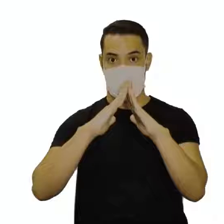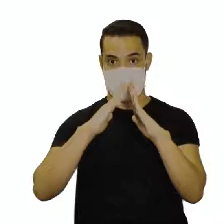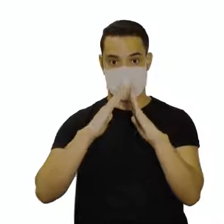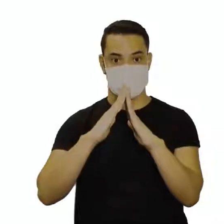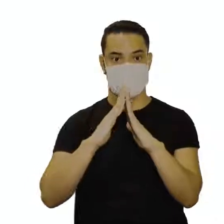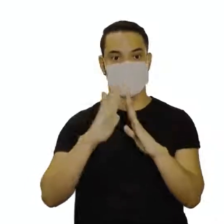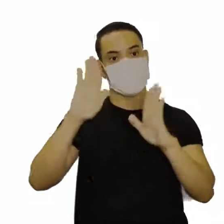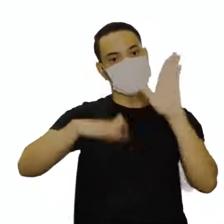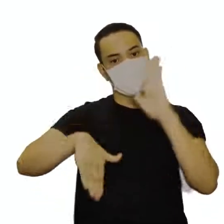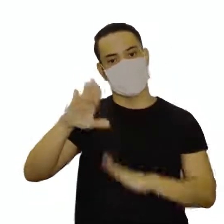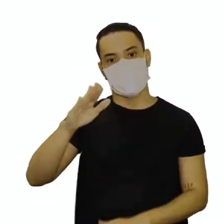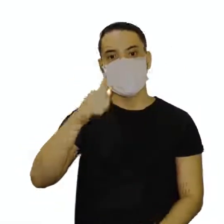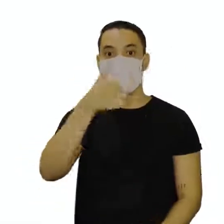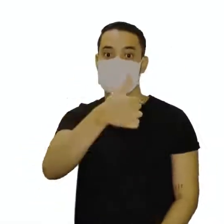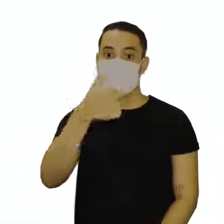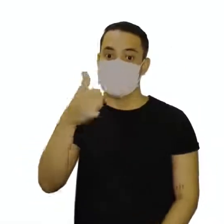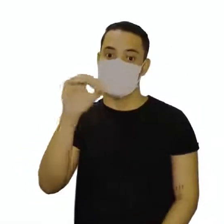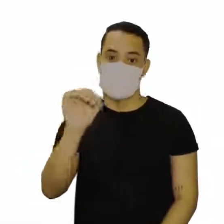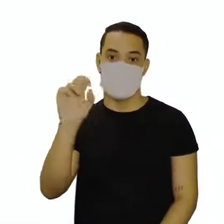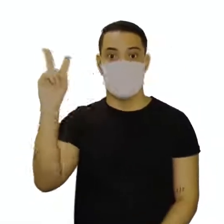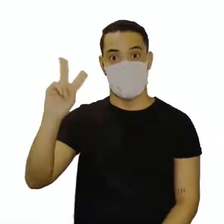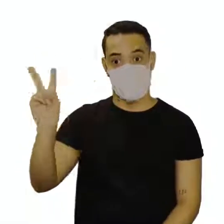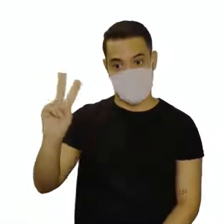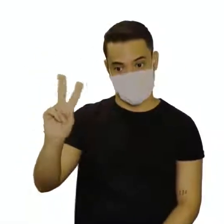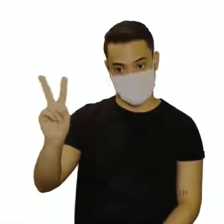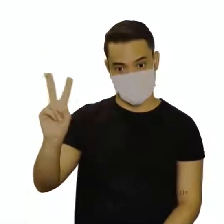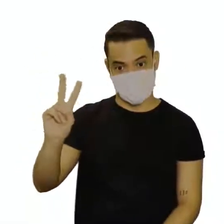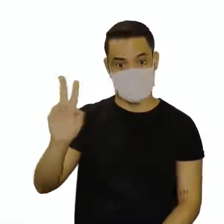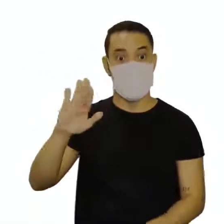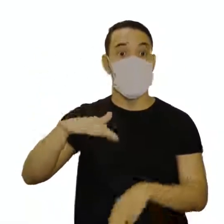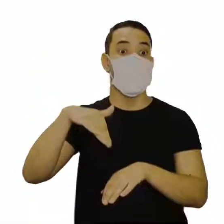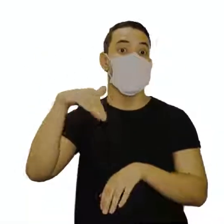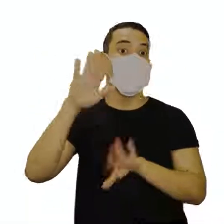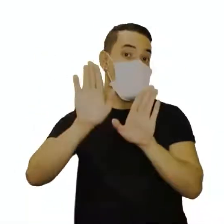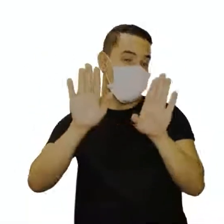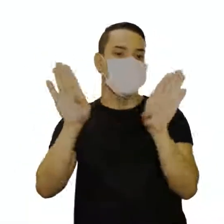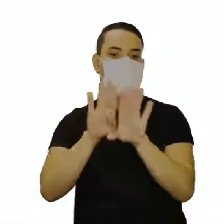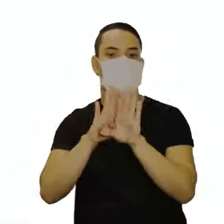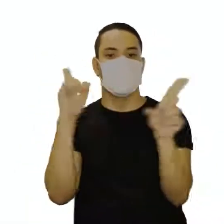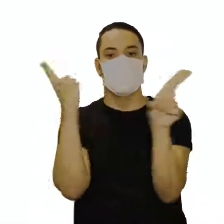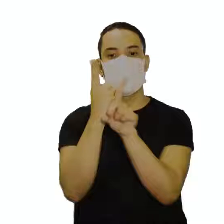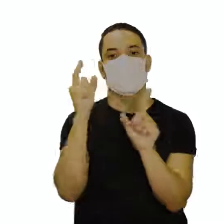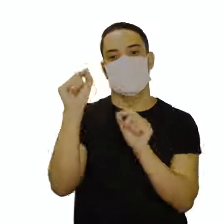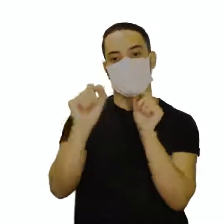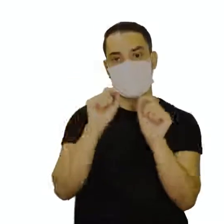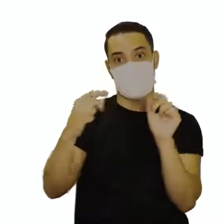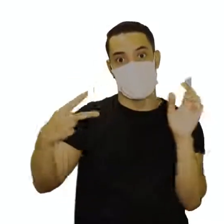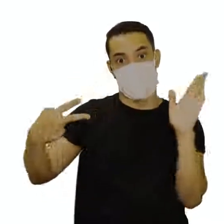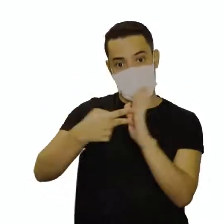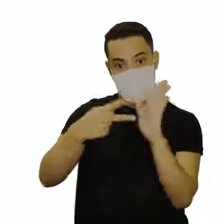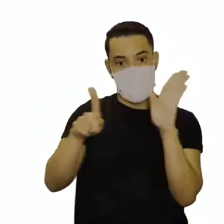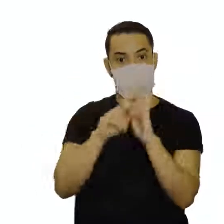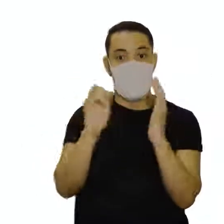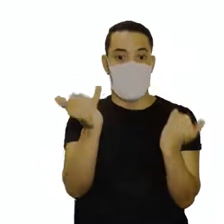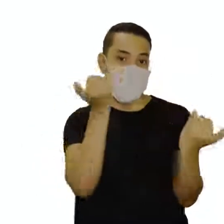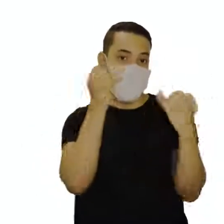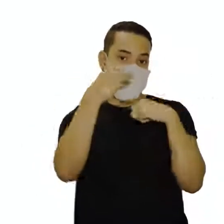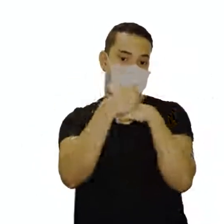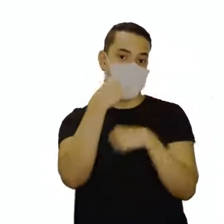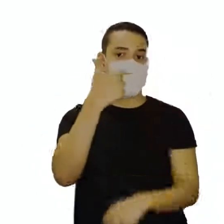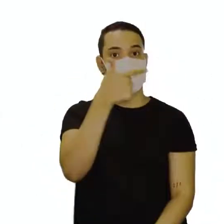valor médio de 110 volts, mas encontramos também tomadas que indicam a tensão